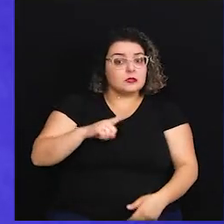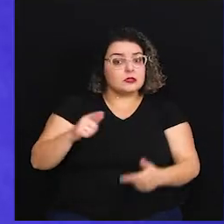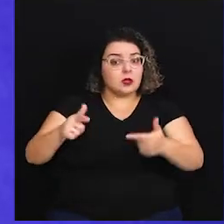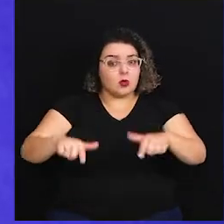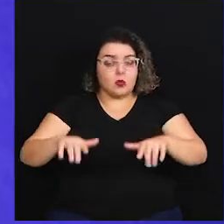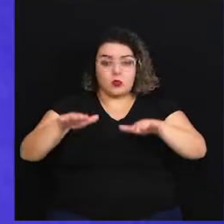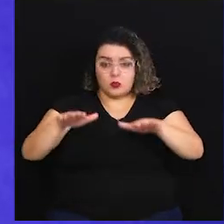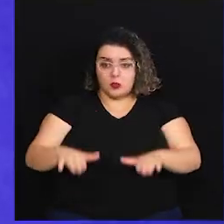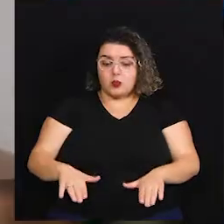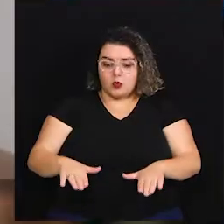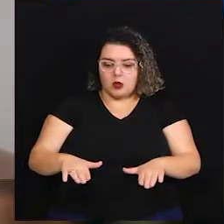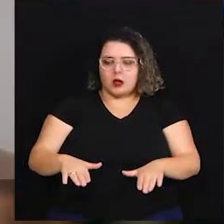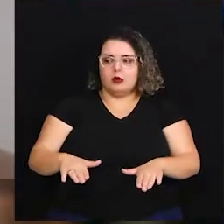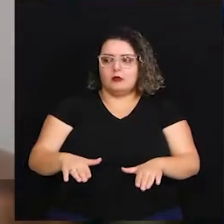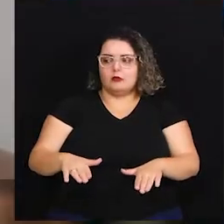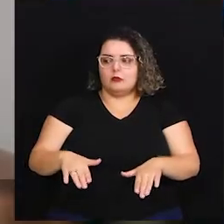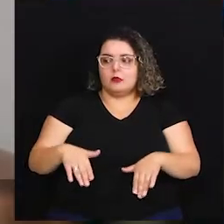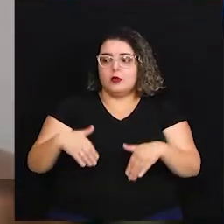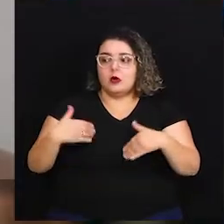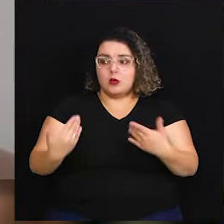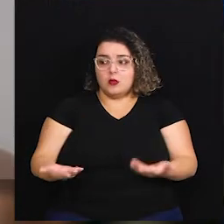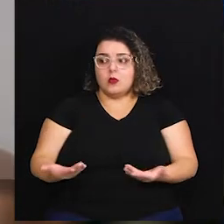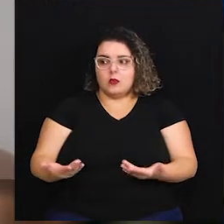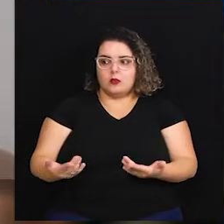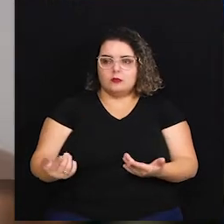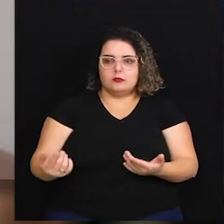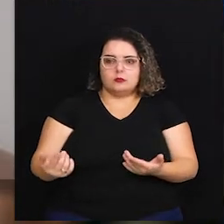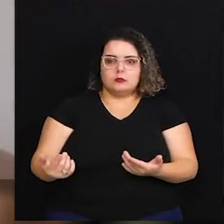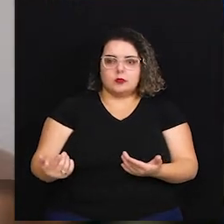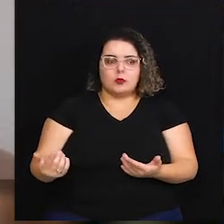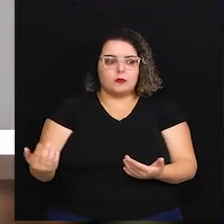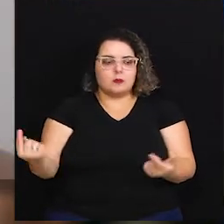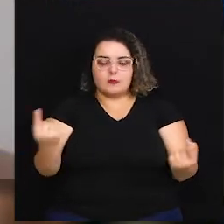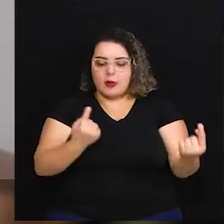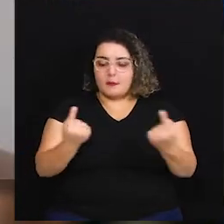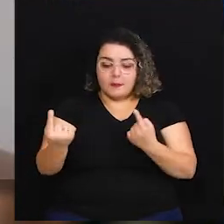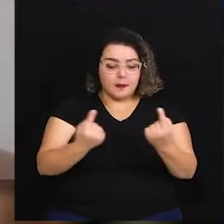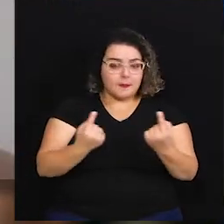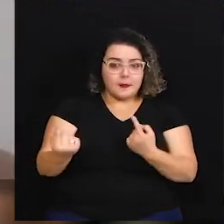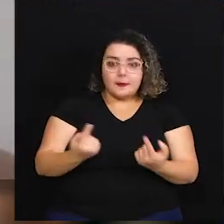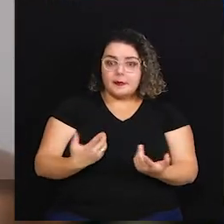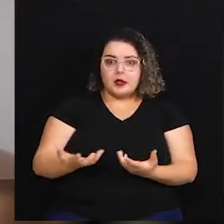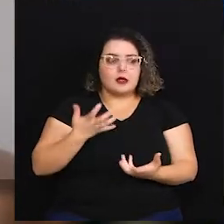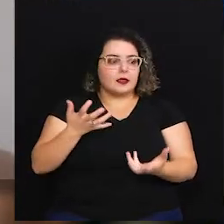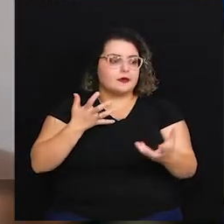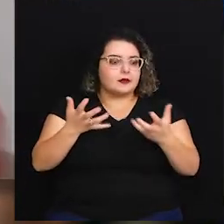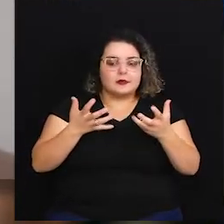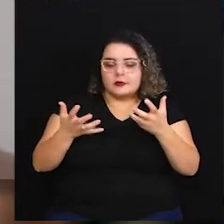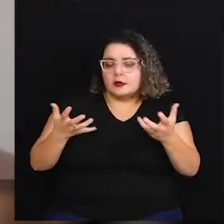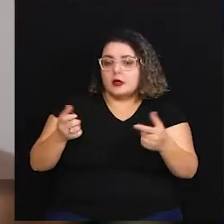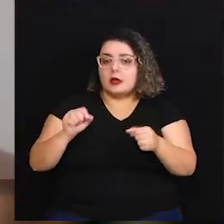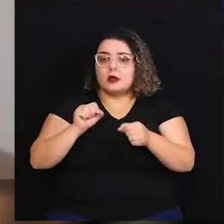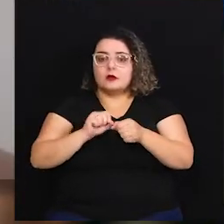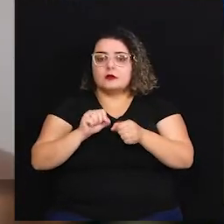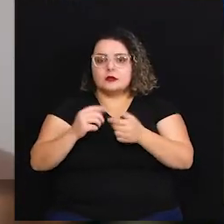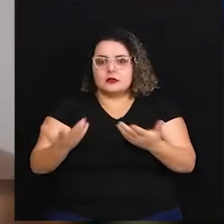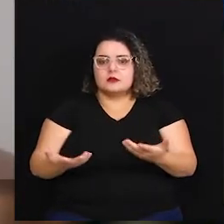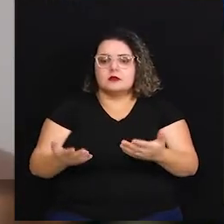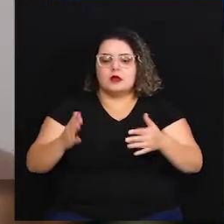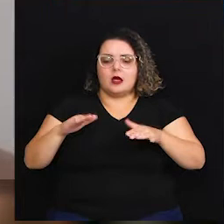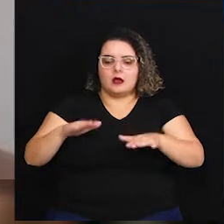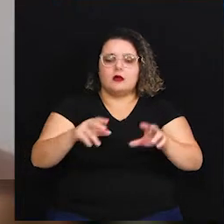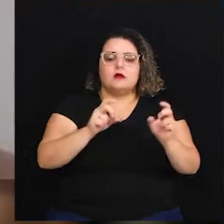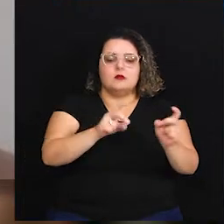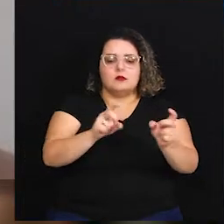um local físico? Então, quando a procura começou a ficar muito grande. Então, o que eu fazia? Eu confeccionei, aí